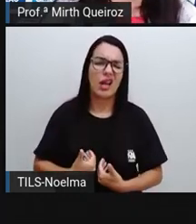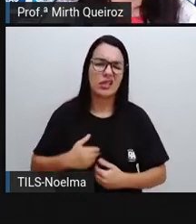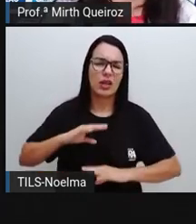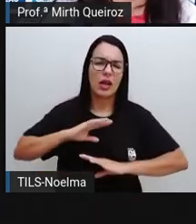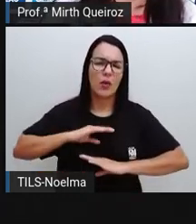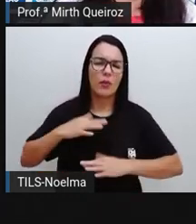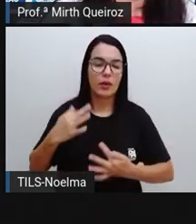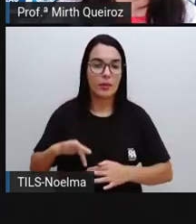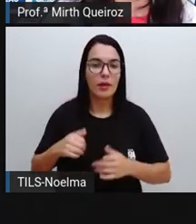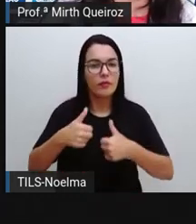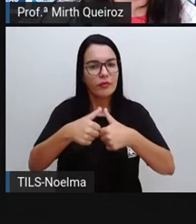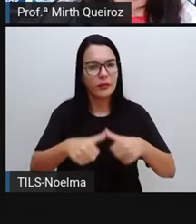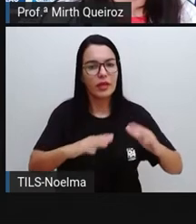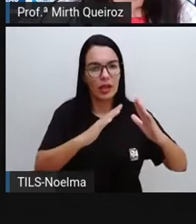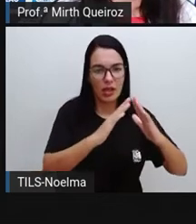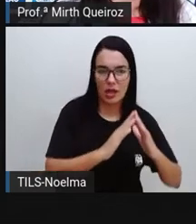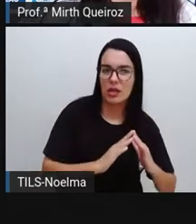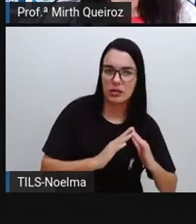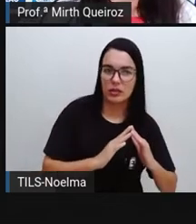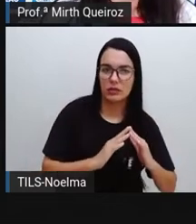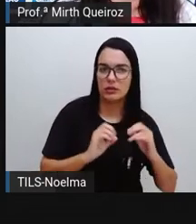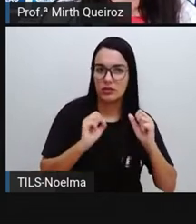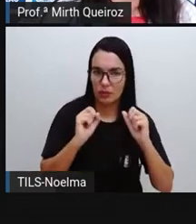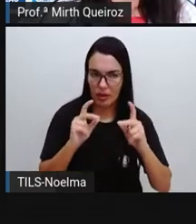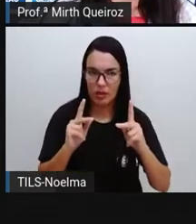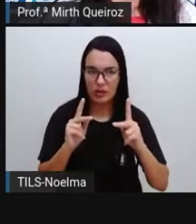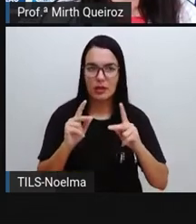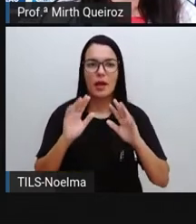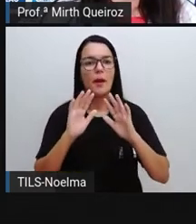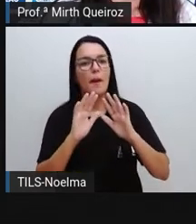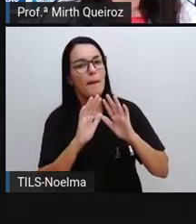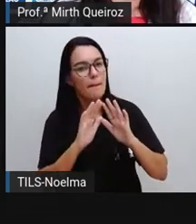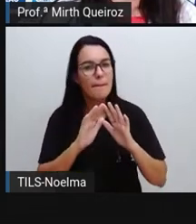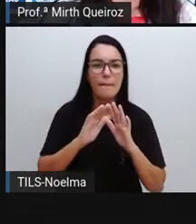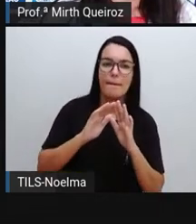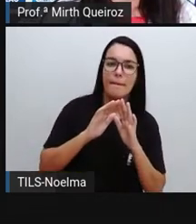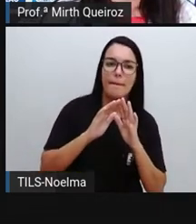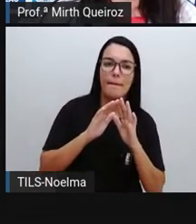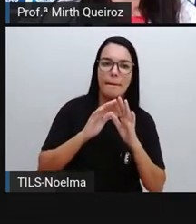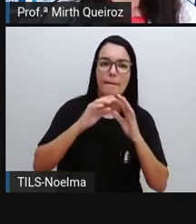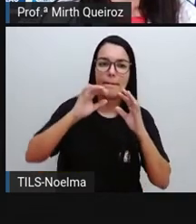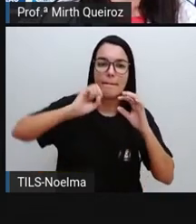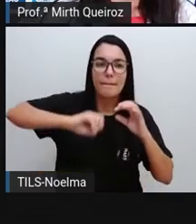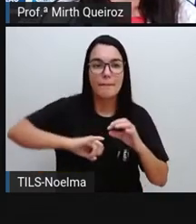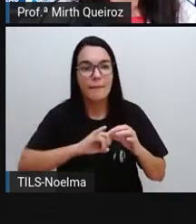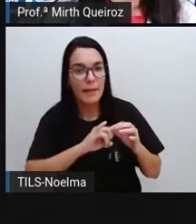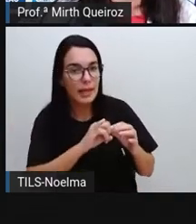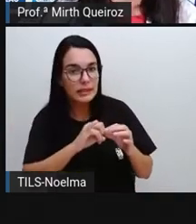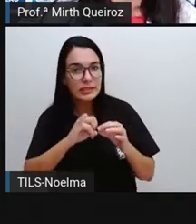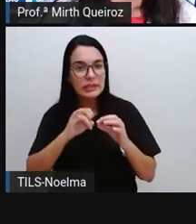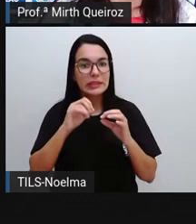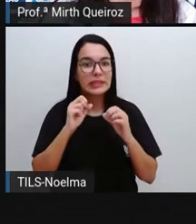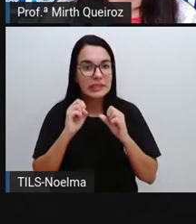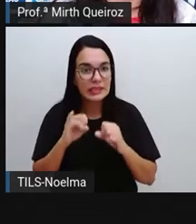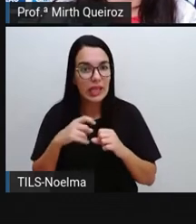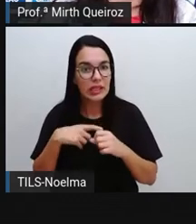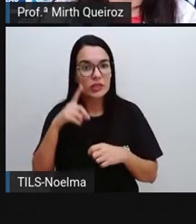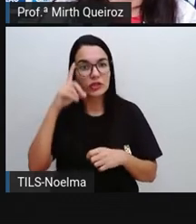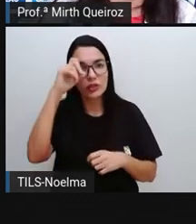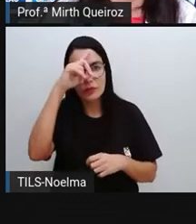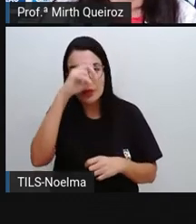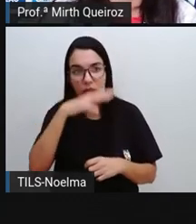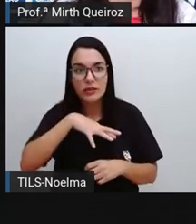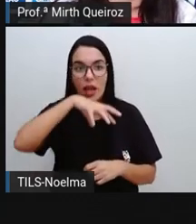dor de cabeça, não tem problema você se tratar em casa, mas a partir do momento que você tem dificuldade para respirar, aí sim você tem que